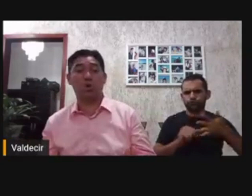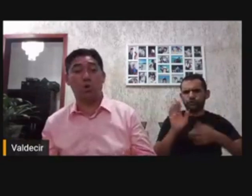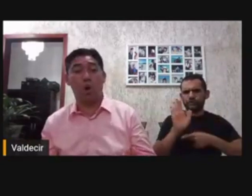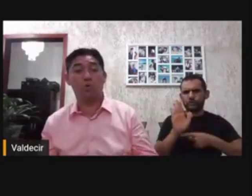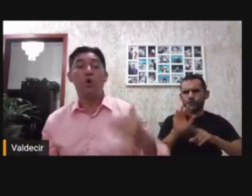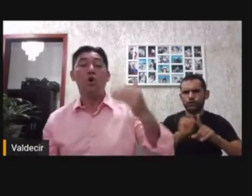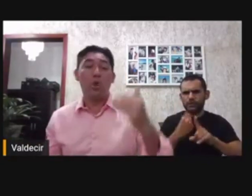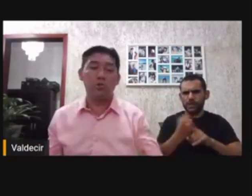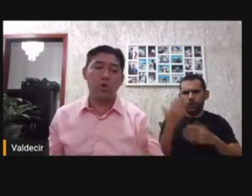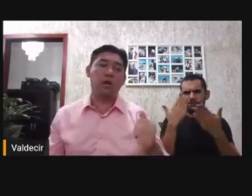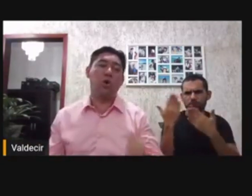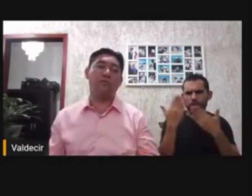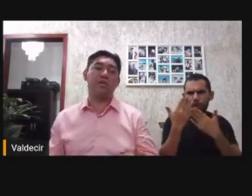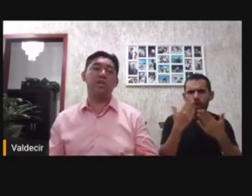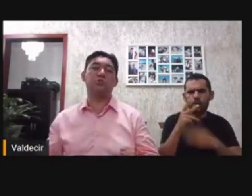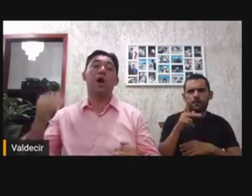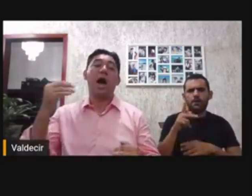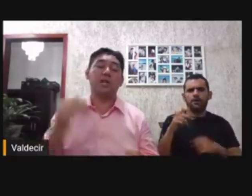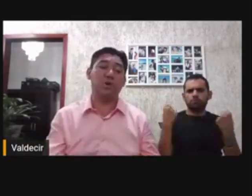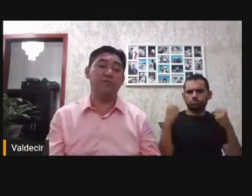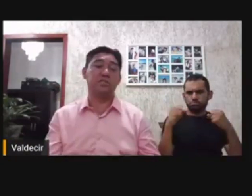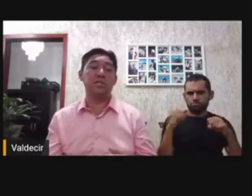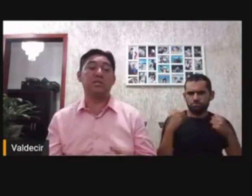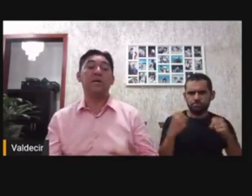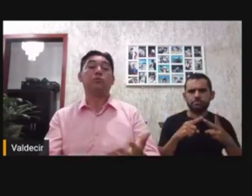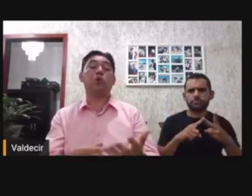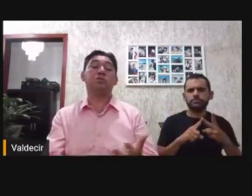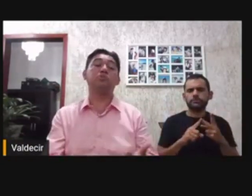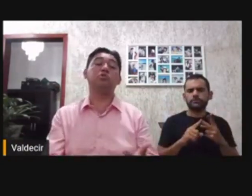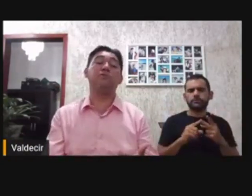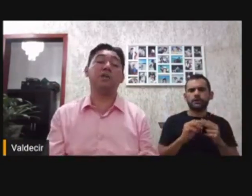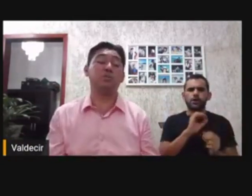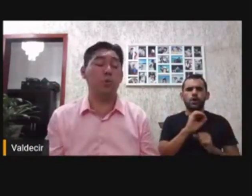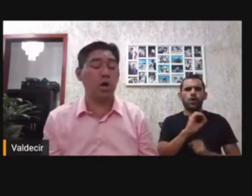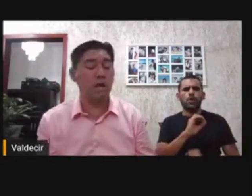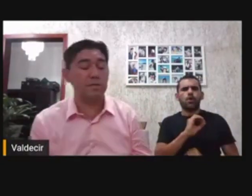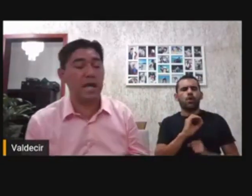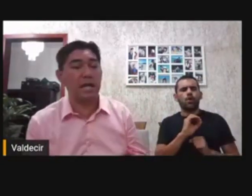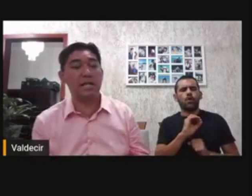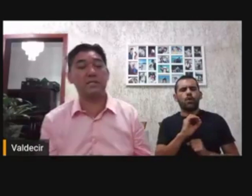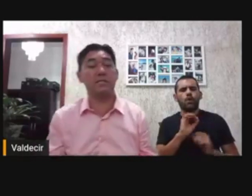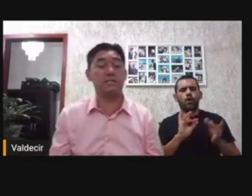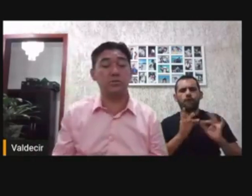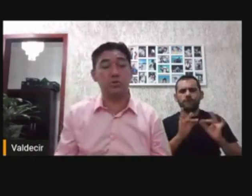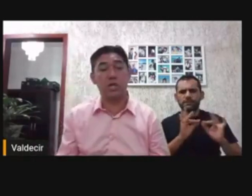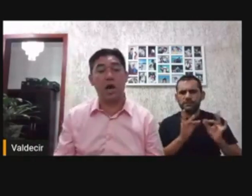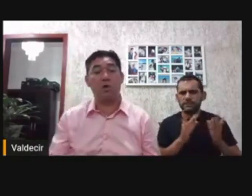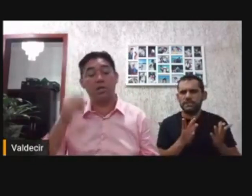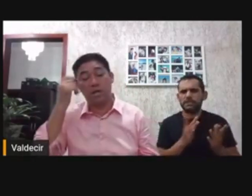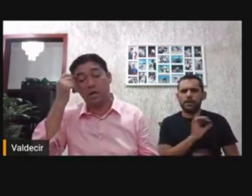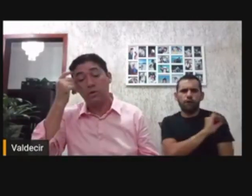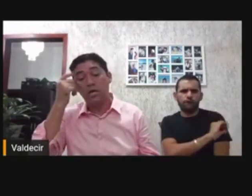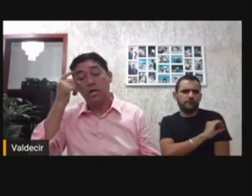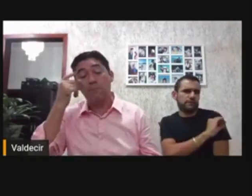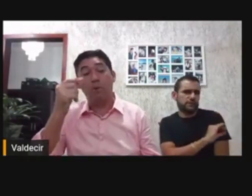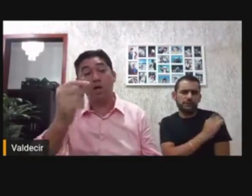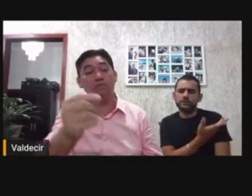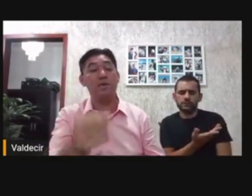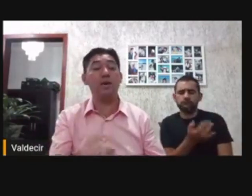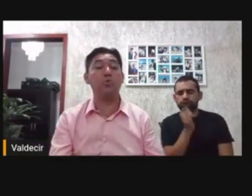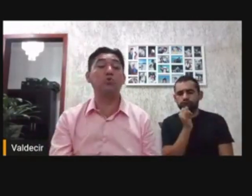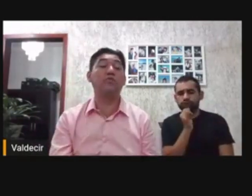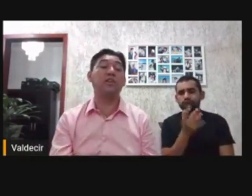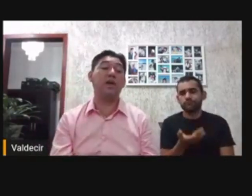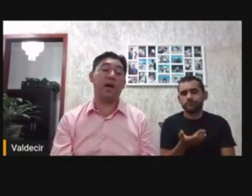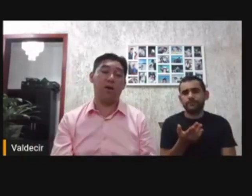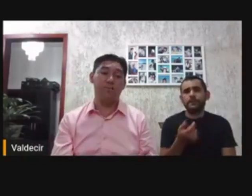social, psicólogo, o educador físico, as oficinas, nós temos diversos programas na área da assistência social, Adriano, que pode